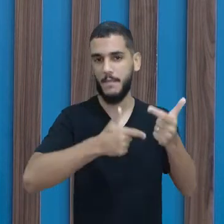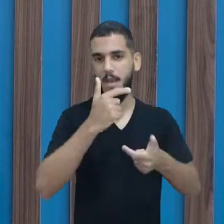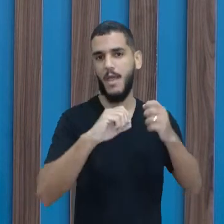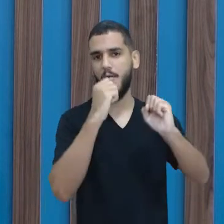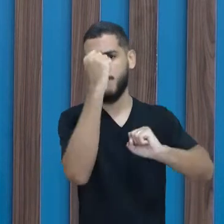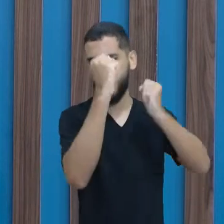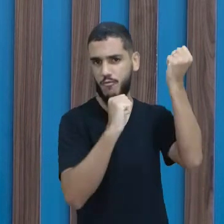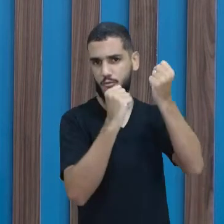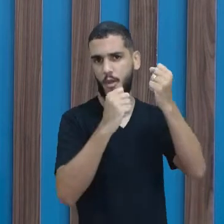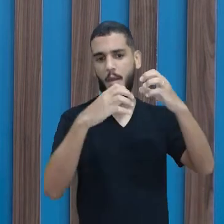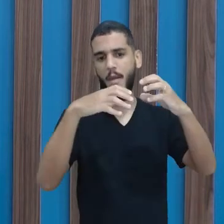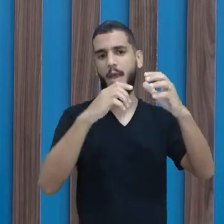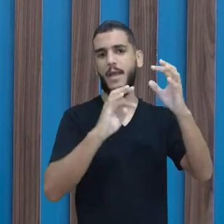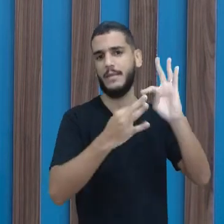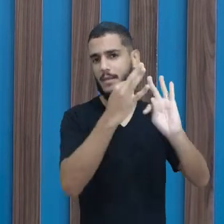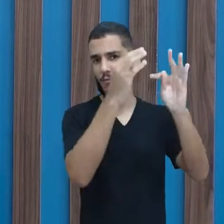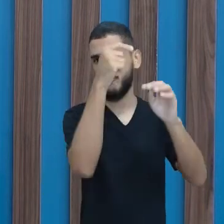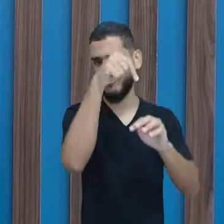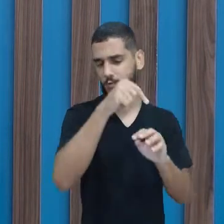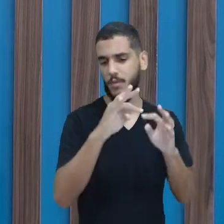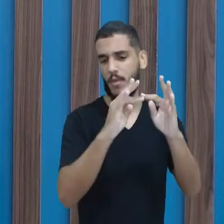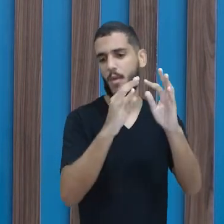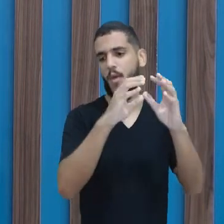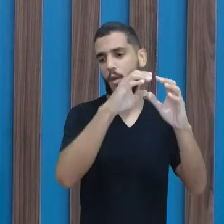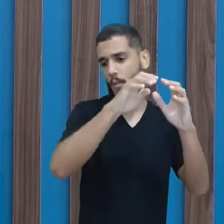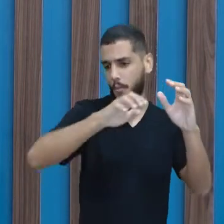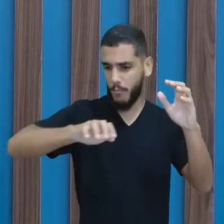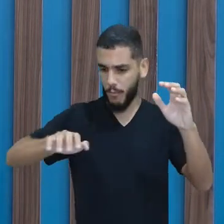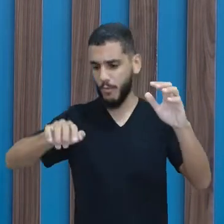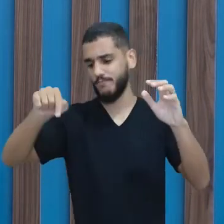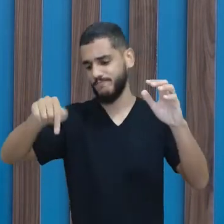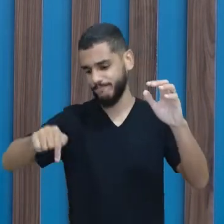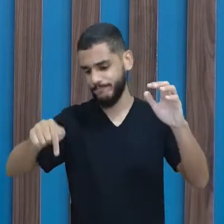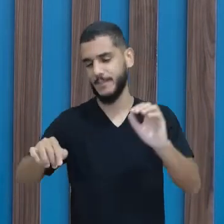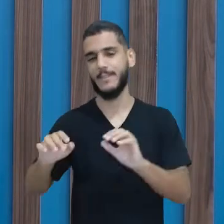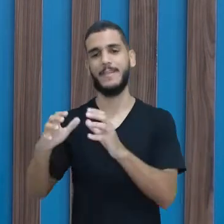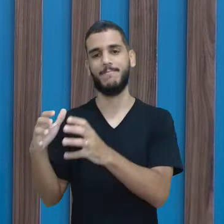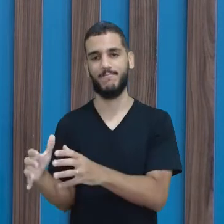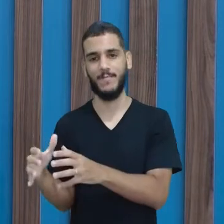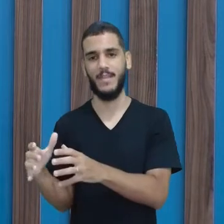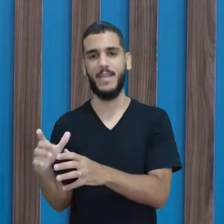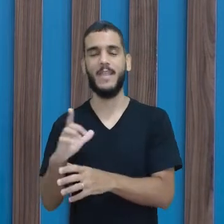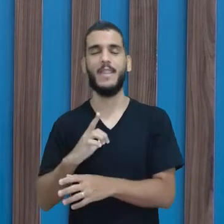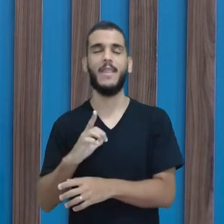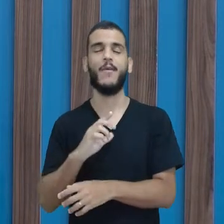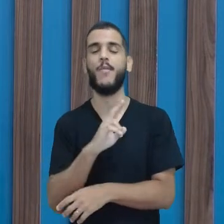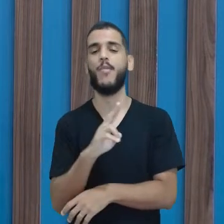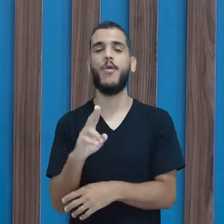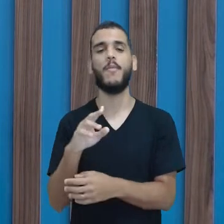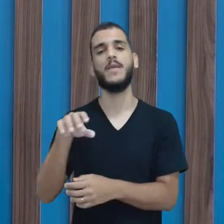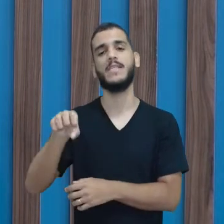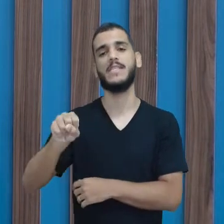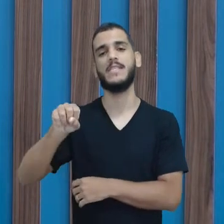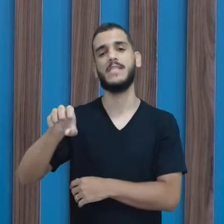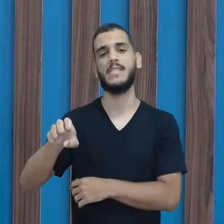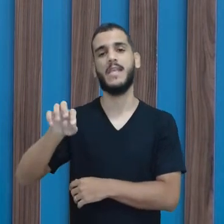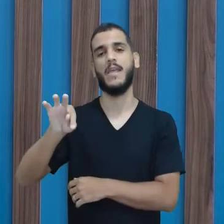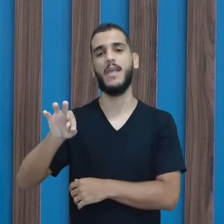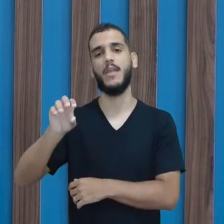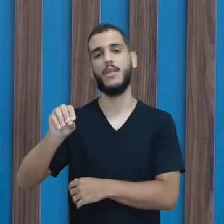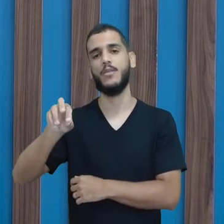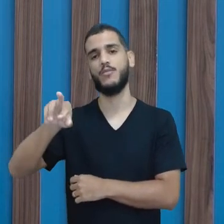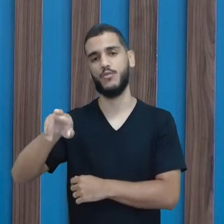né, as pessoas. Claro que também tiveram funções que desapareceram, né? Eu acho que o professor Giorgio, já há algum